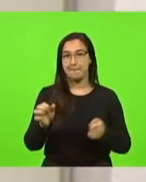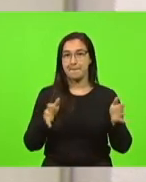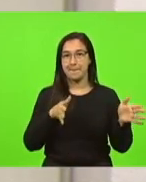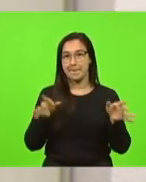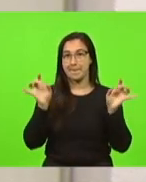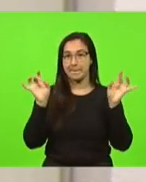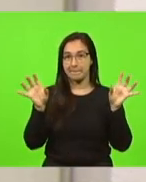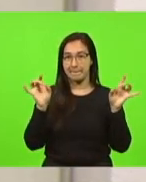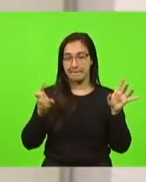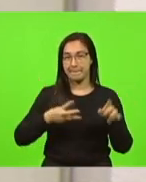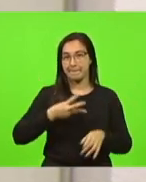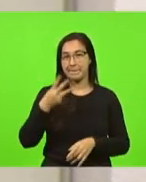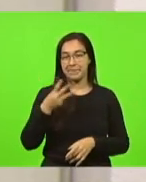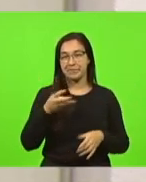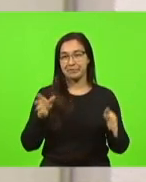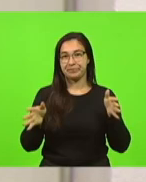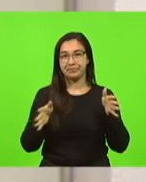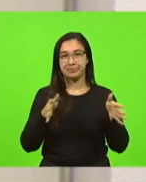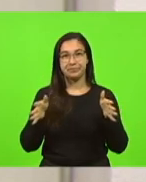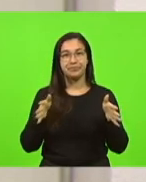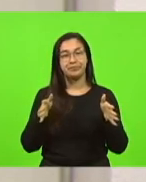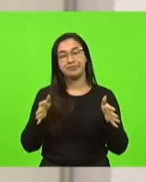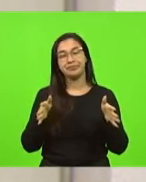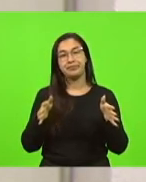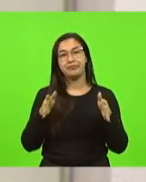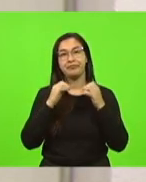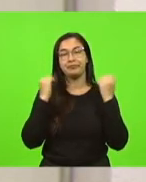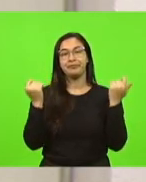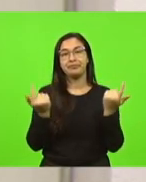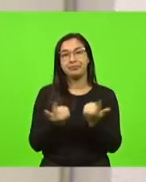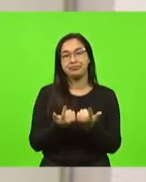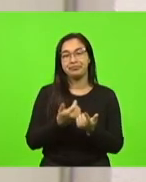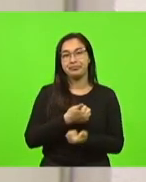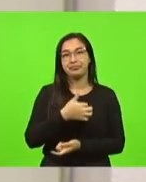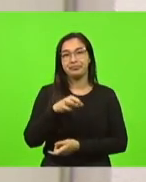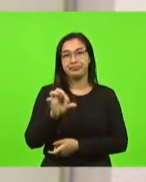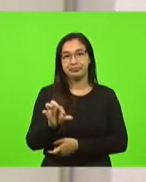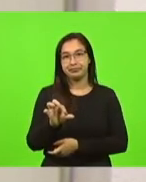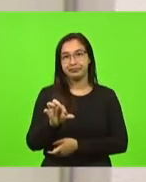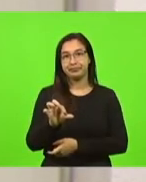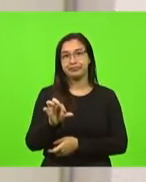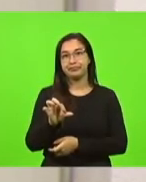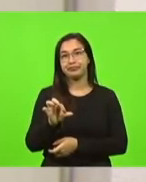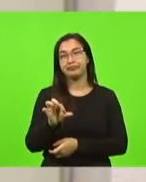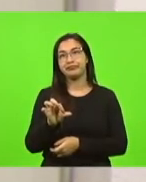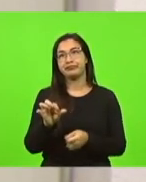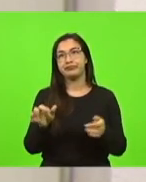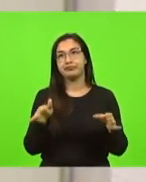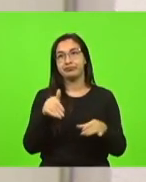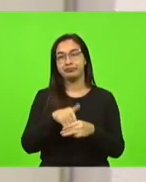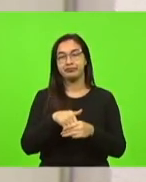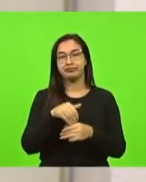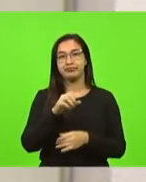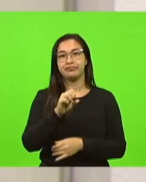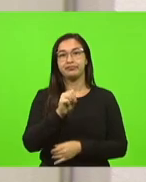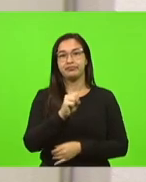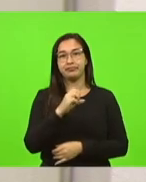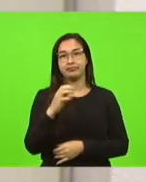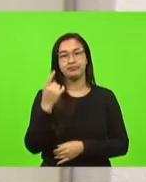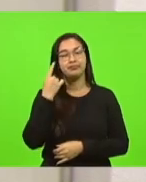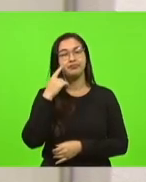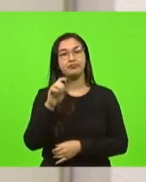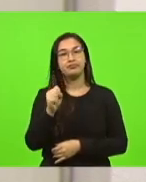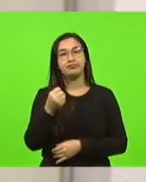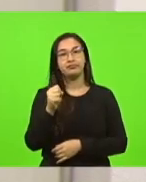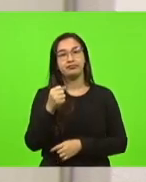da 3ª sessão legislativa da 19ª legislatura da Assembleia Legislativa do Estado de Santa Catarina, realizada em 8